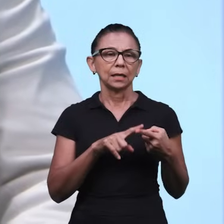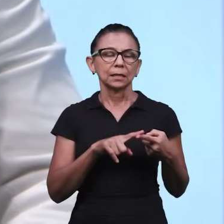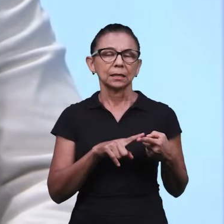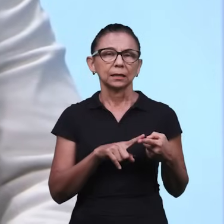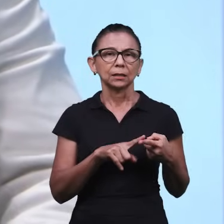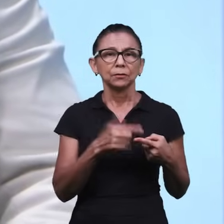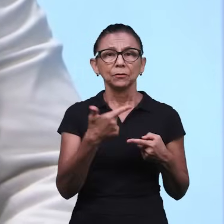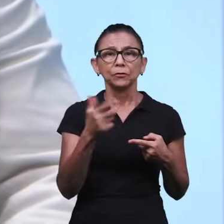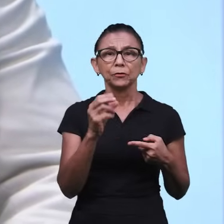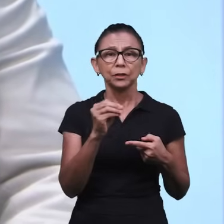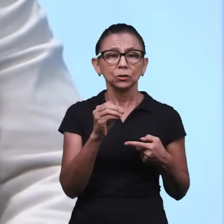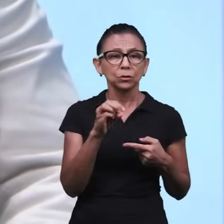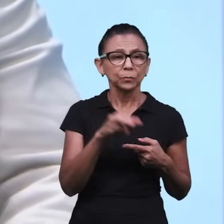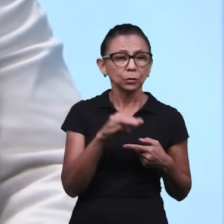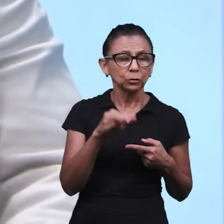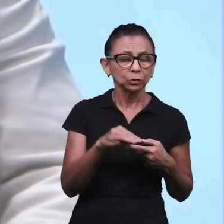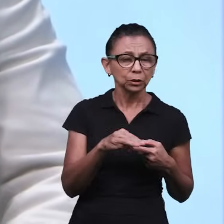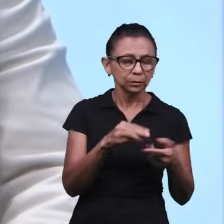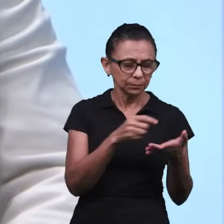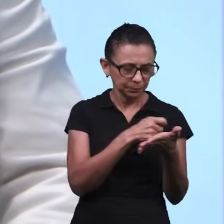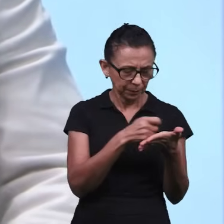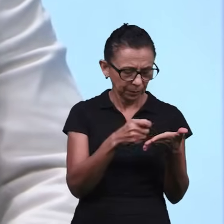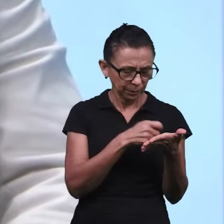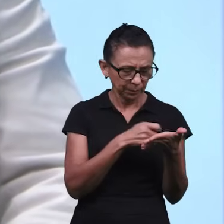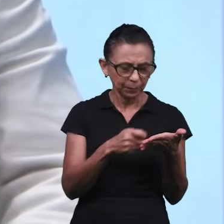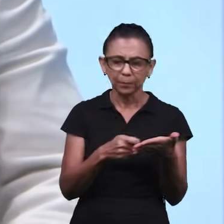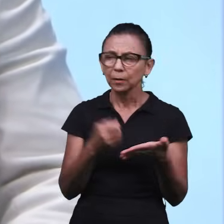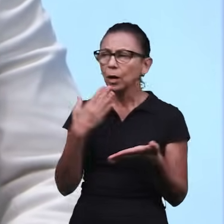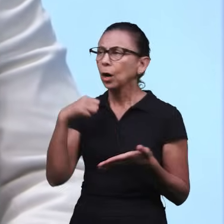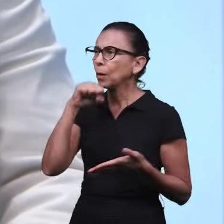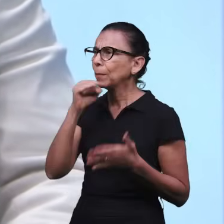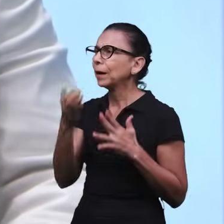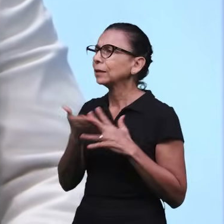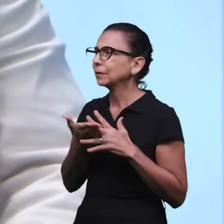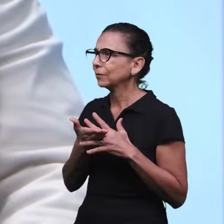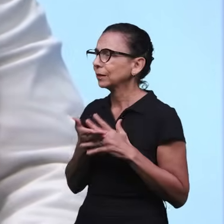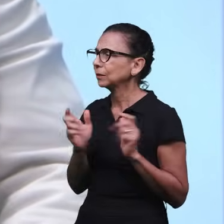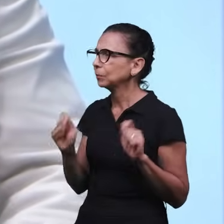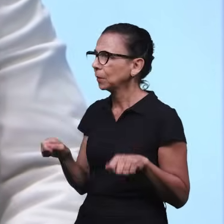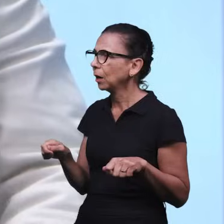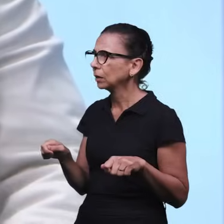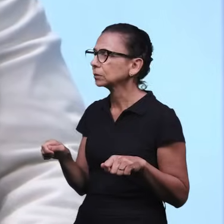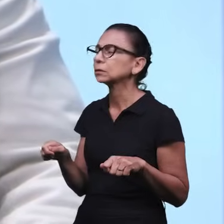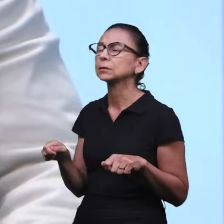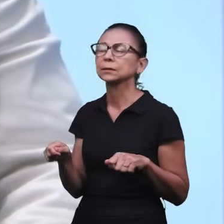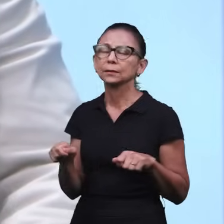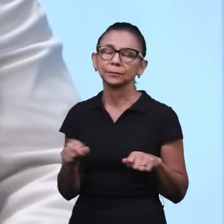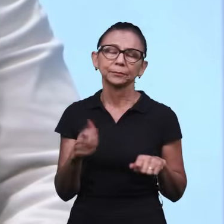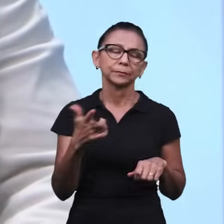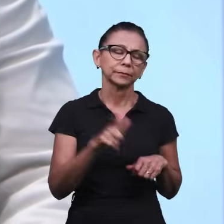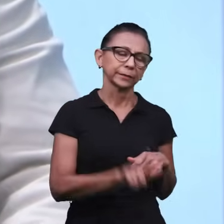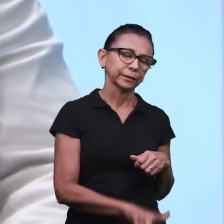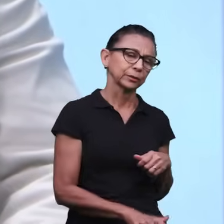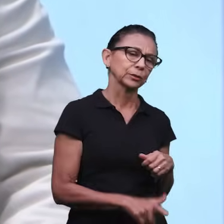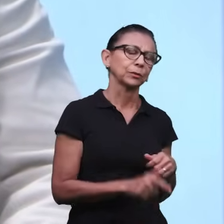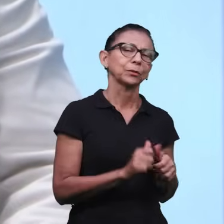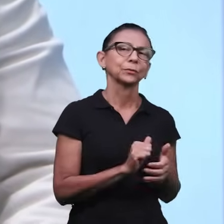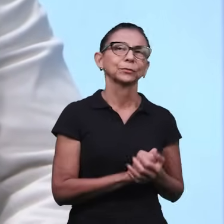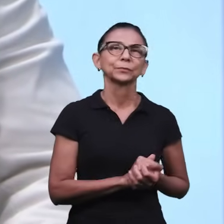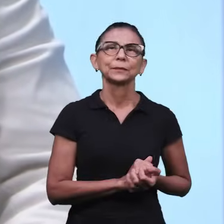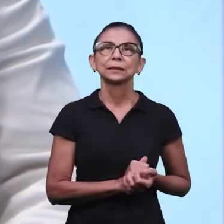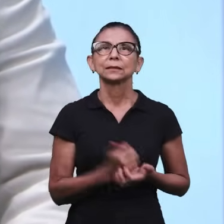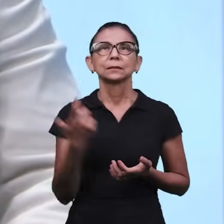fazer um intervalinho? Aí fazia um intervalinho. Aí depois voltava, mais 20 minutinhos, faz um intervalinho. Então ele fazendo as atividades assim. Ele